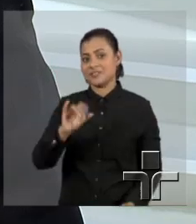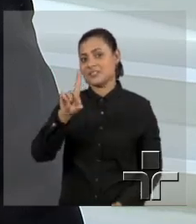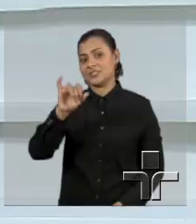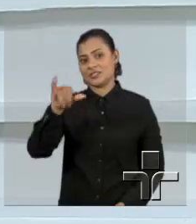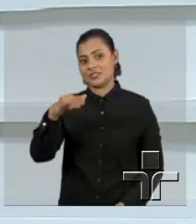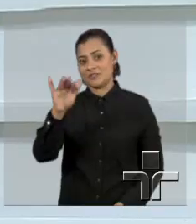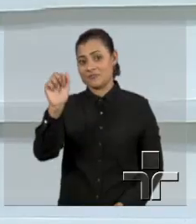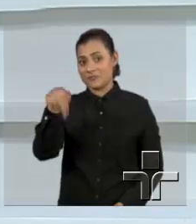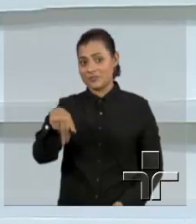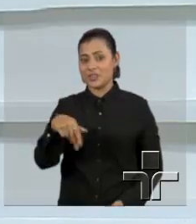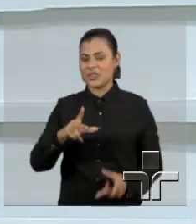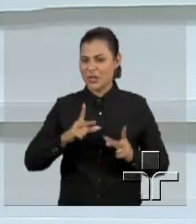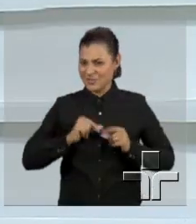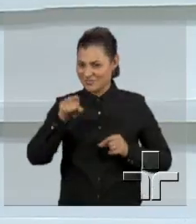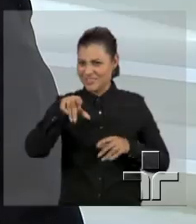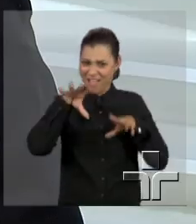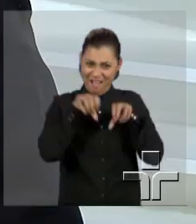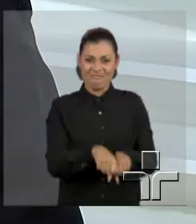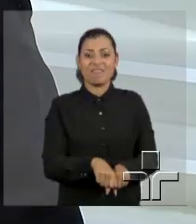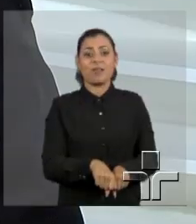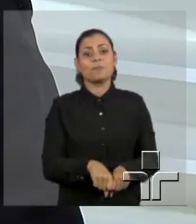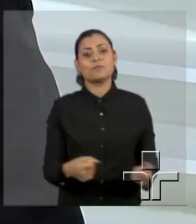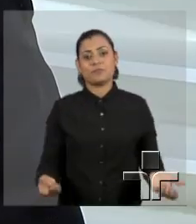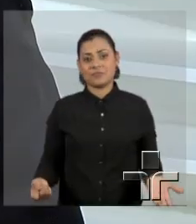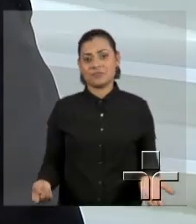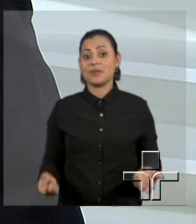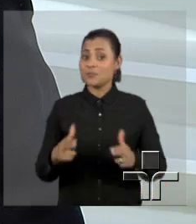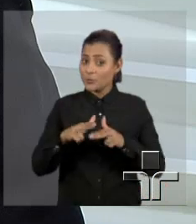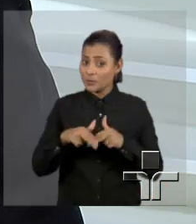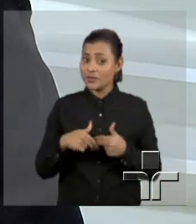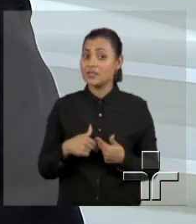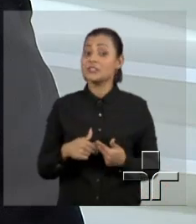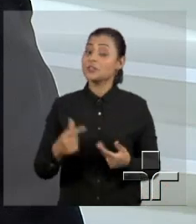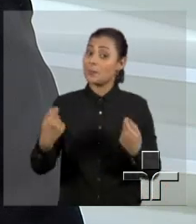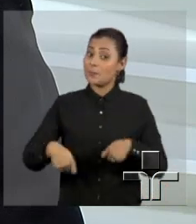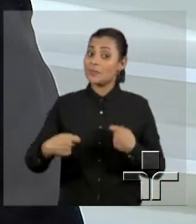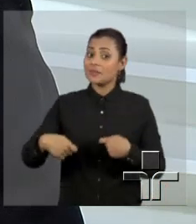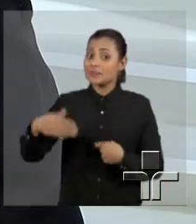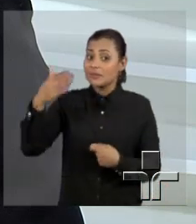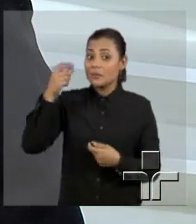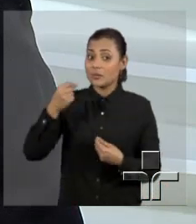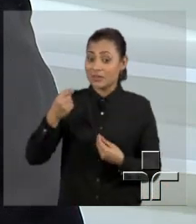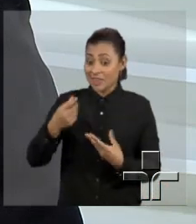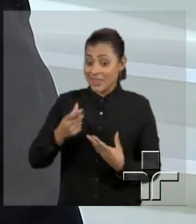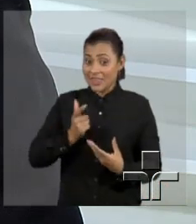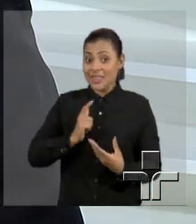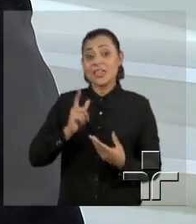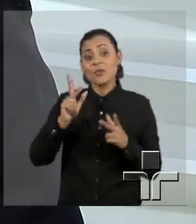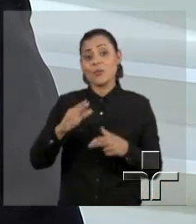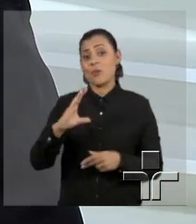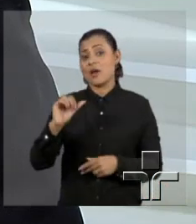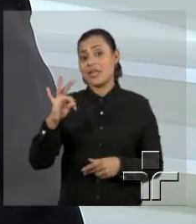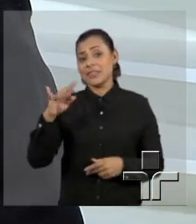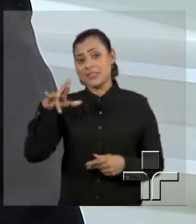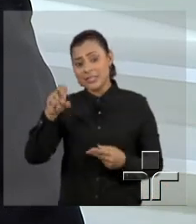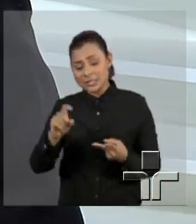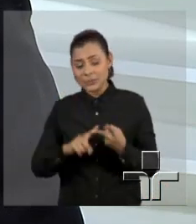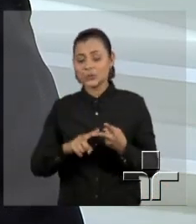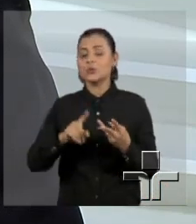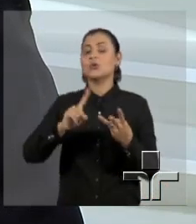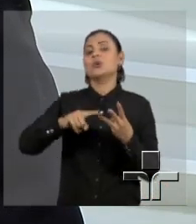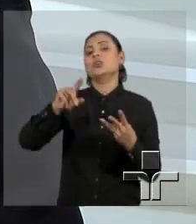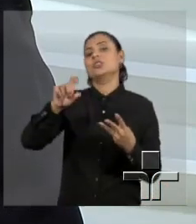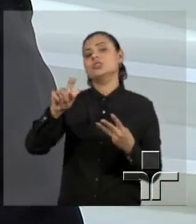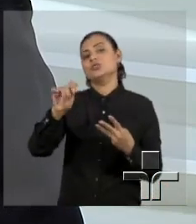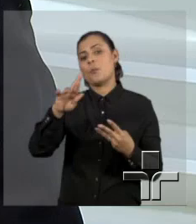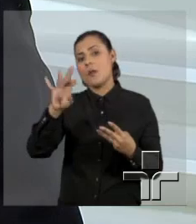muito territorialista. Sabe lá o que é não ter, e ter que ter para dar. Djavan, Caetano Veloso, Gilberto Gil, Maria